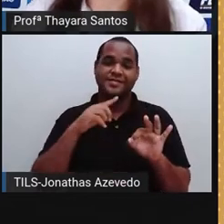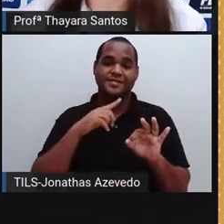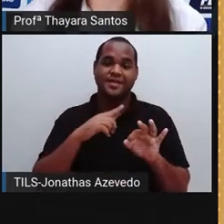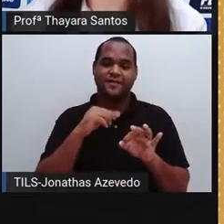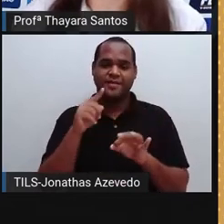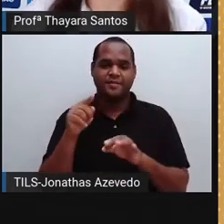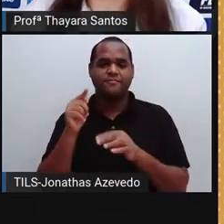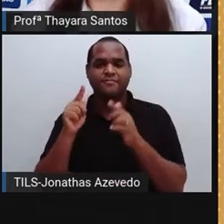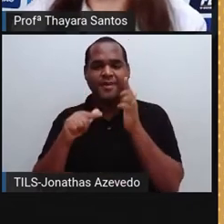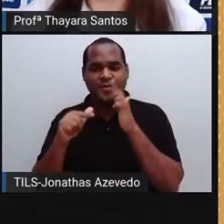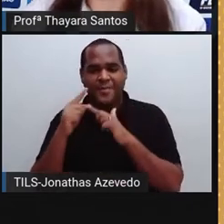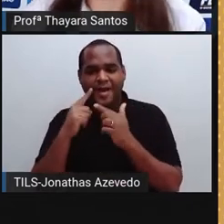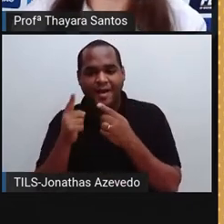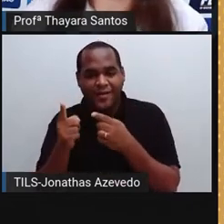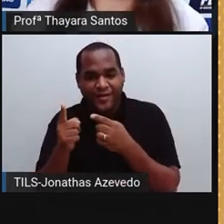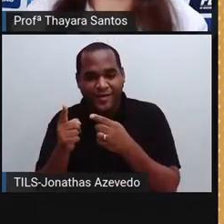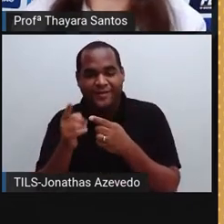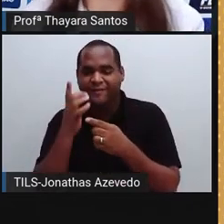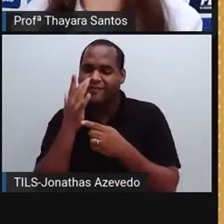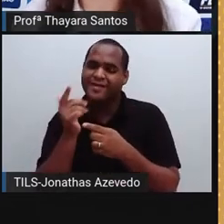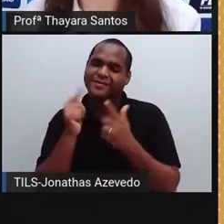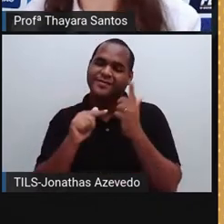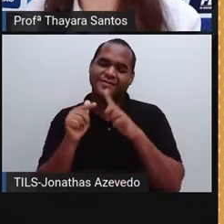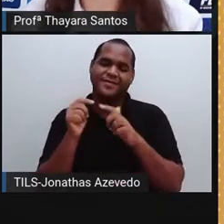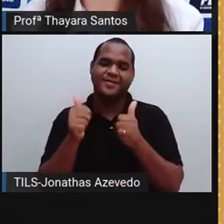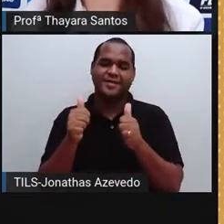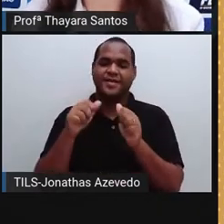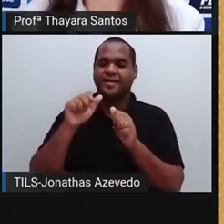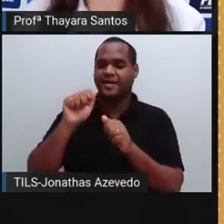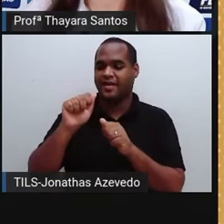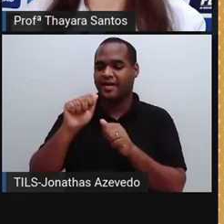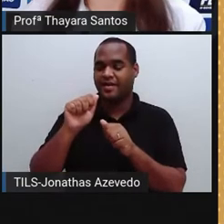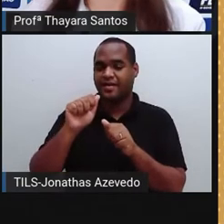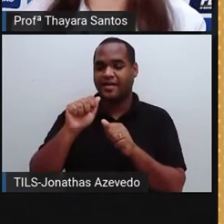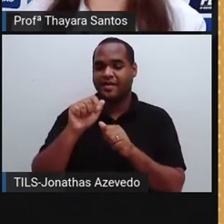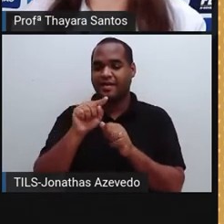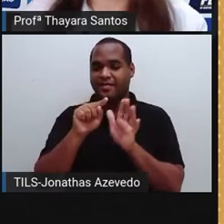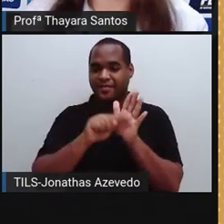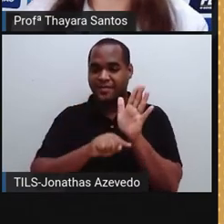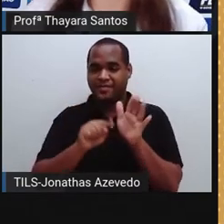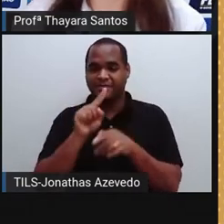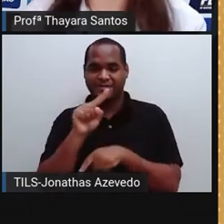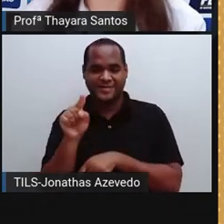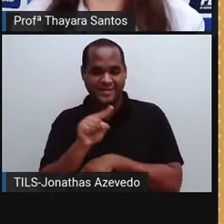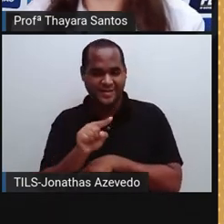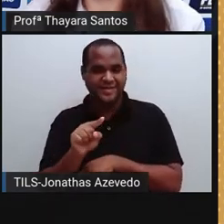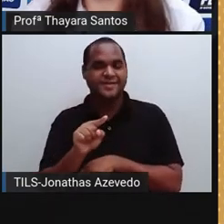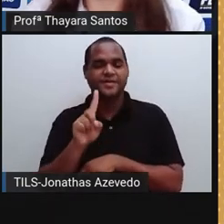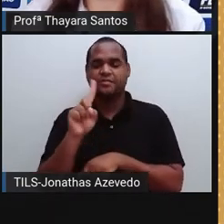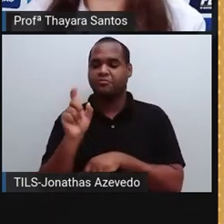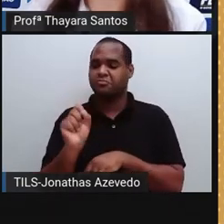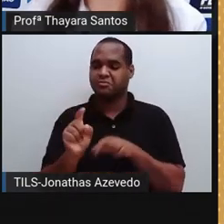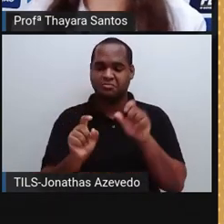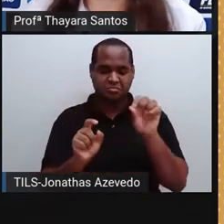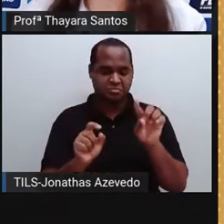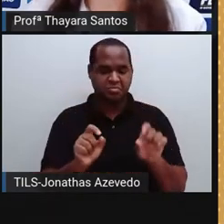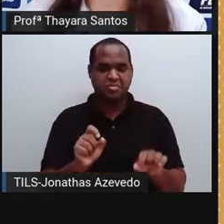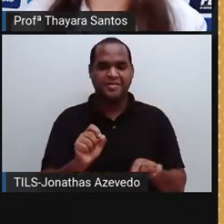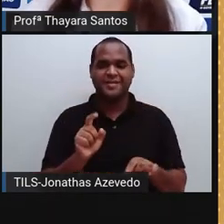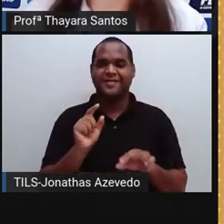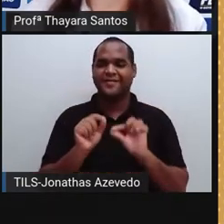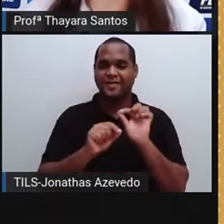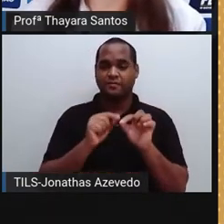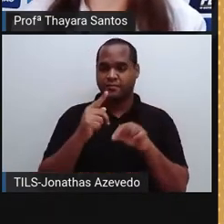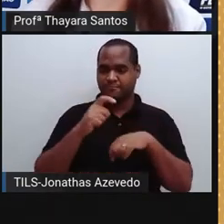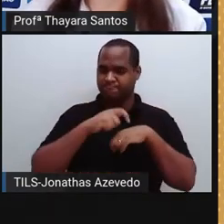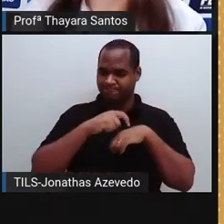descobrir o número de nêutrons aqui. É o número atômico menos o número, número de massa menos o número atômico. Então, vocês vão